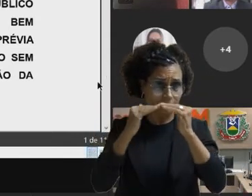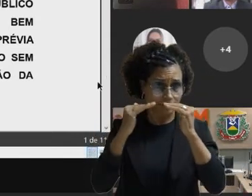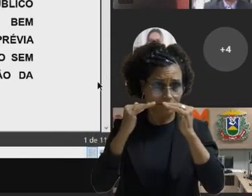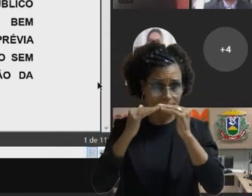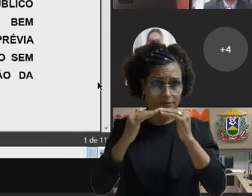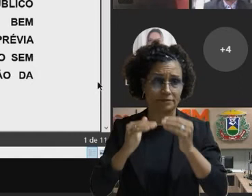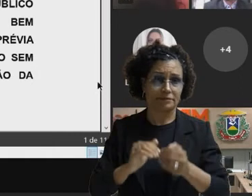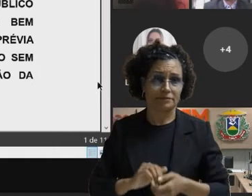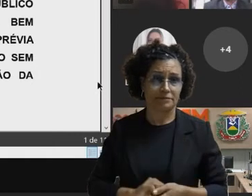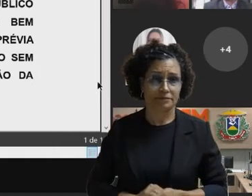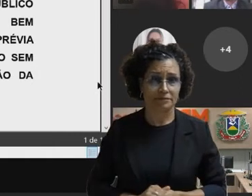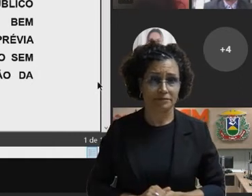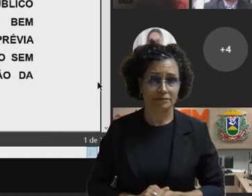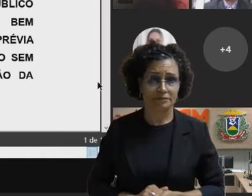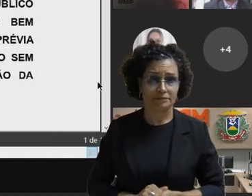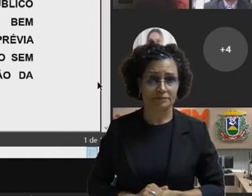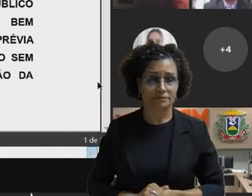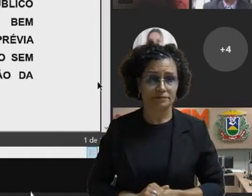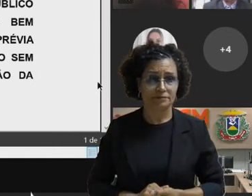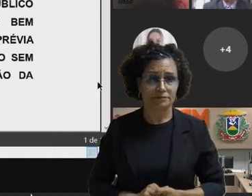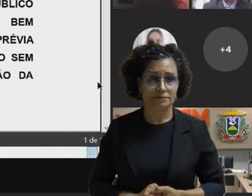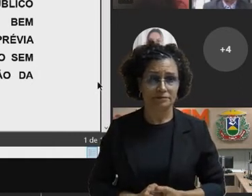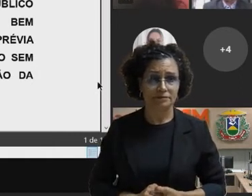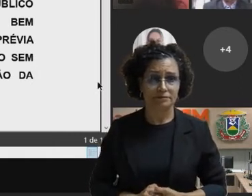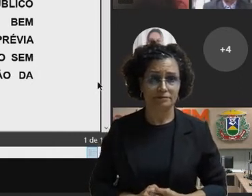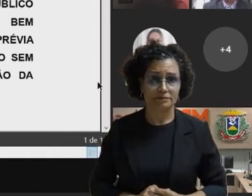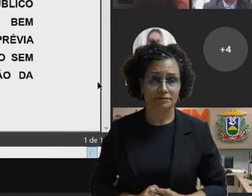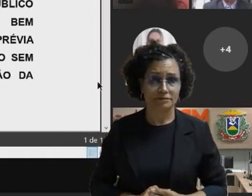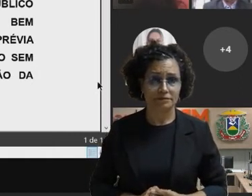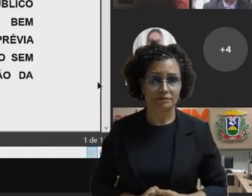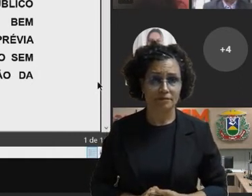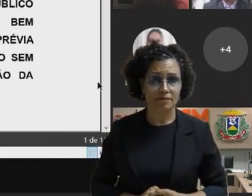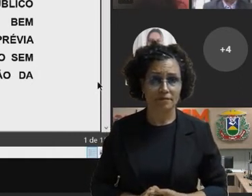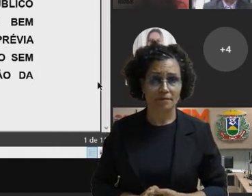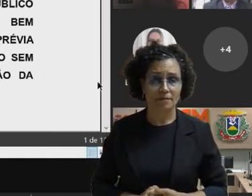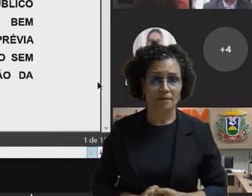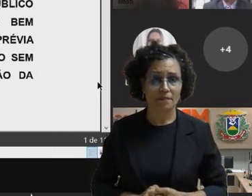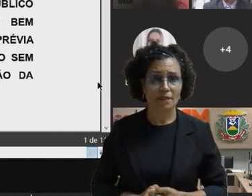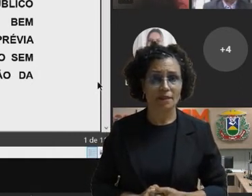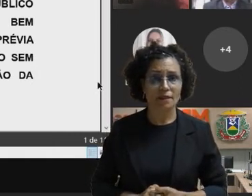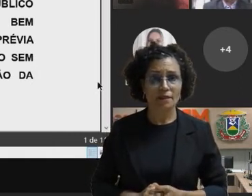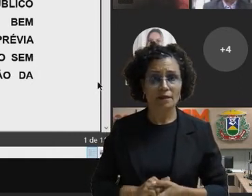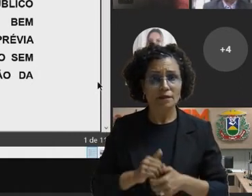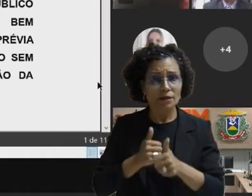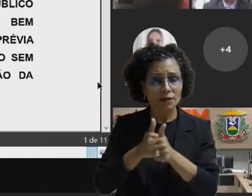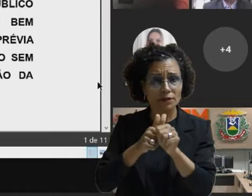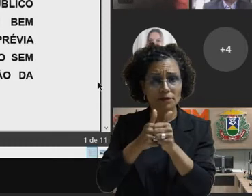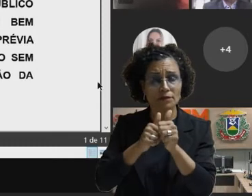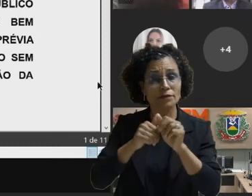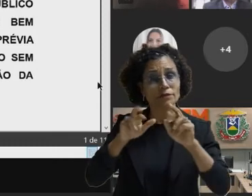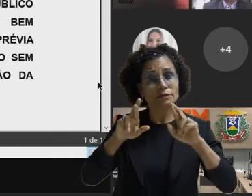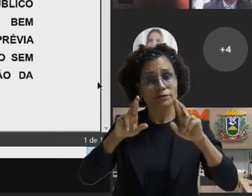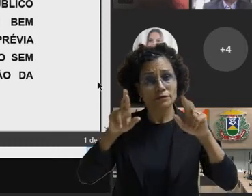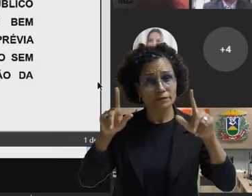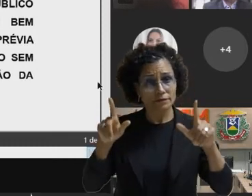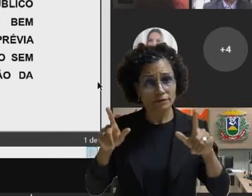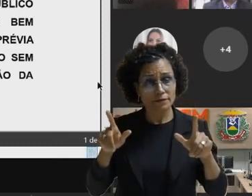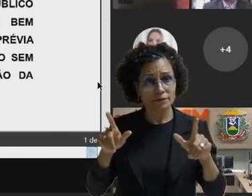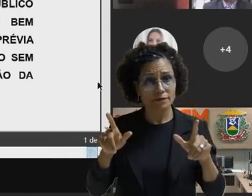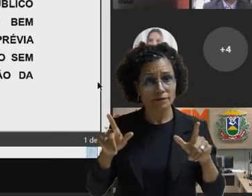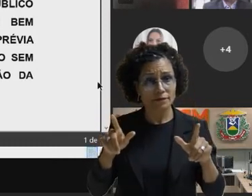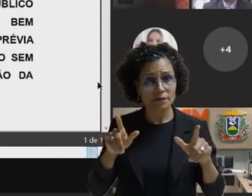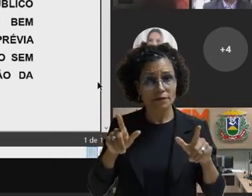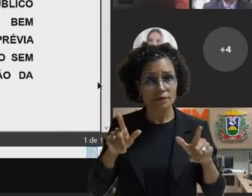Doutor Marcelo? Eu vou acompanhar a divergência por um fundamento um pouco diferente só. Eu,